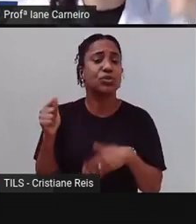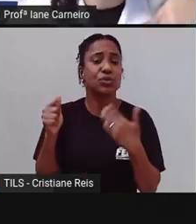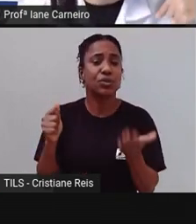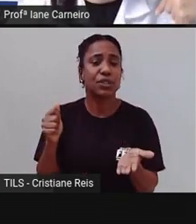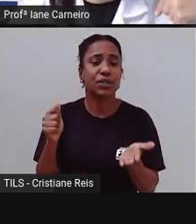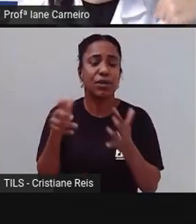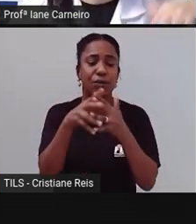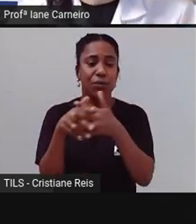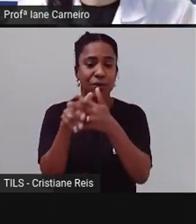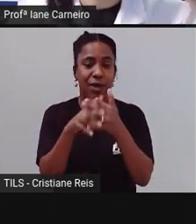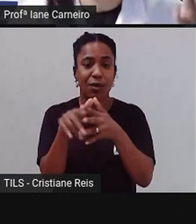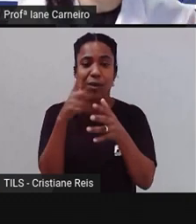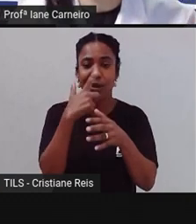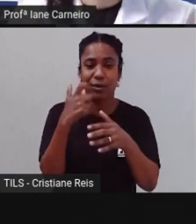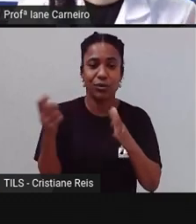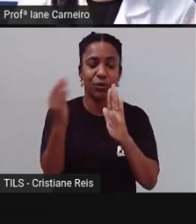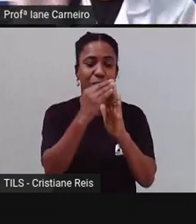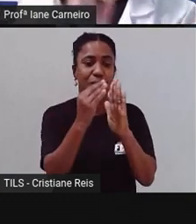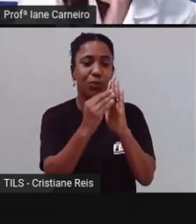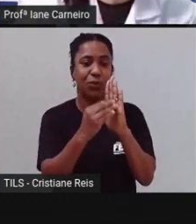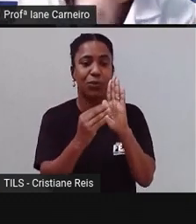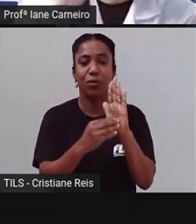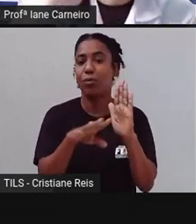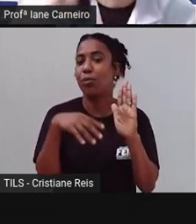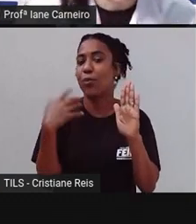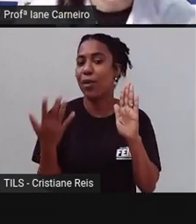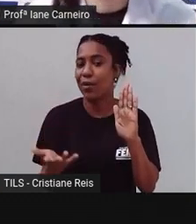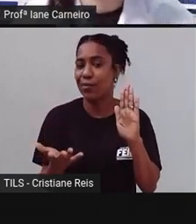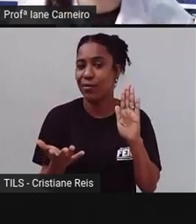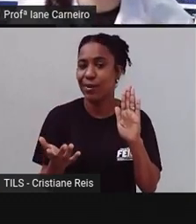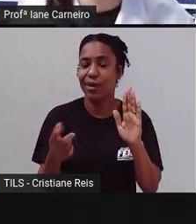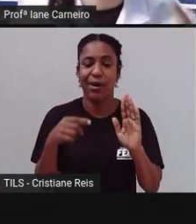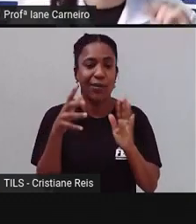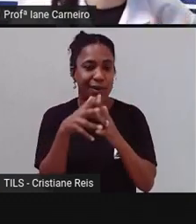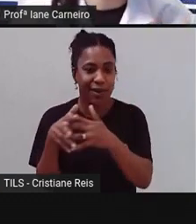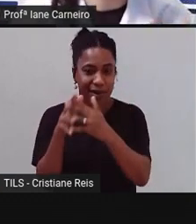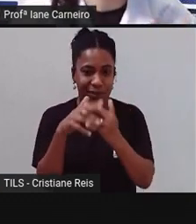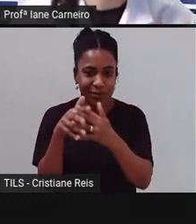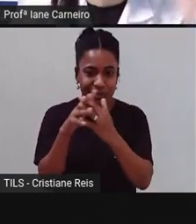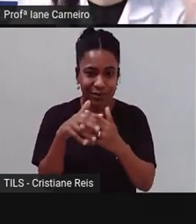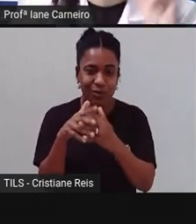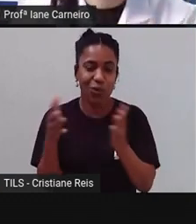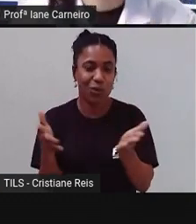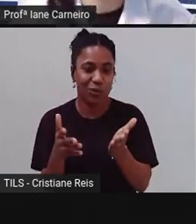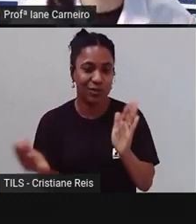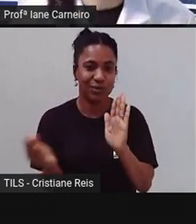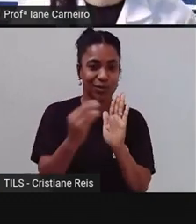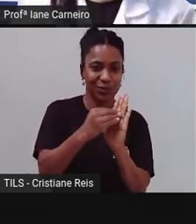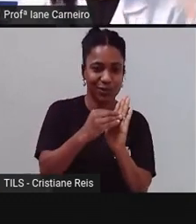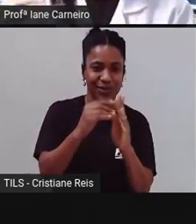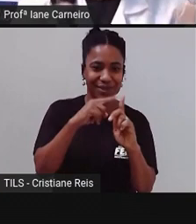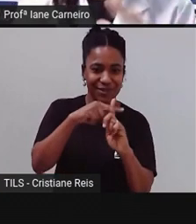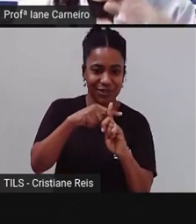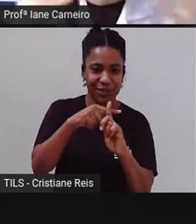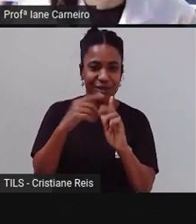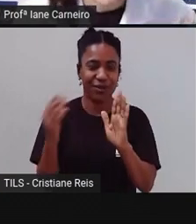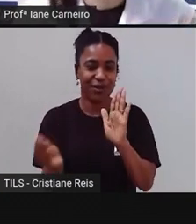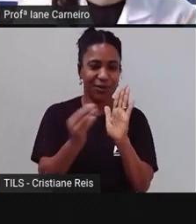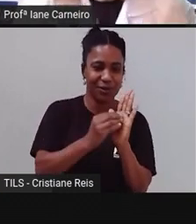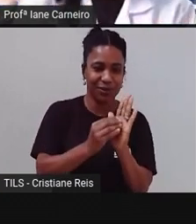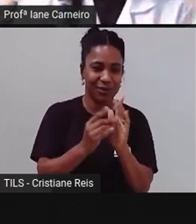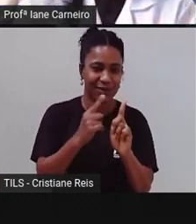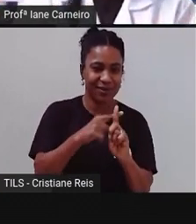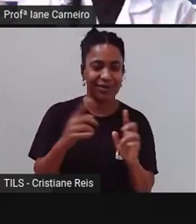lixo passa na sua rua e você vê. Todo dia que ele passar, você marca aí no calendário. Passou hoje, marca um X. No final, você